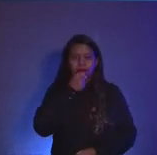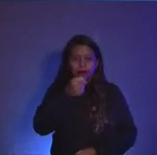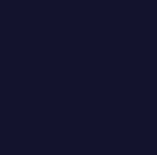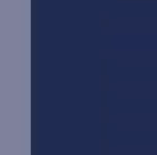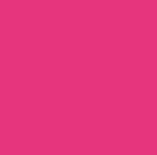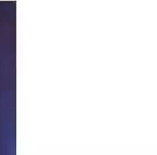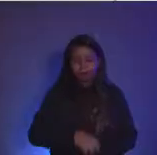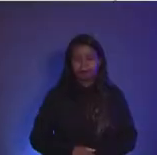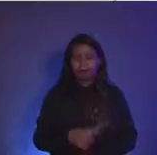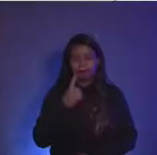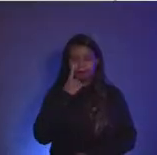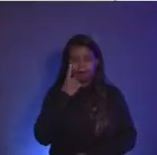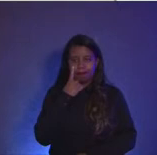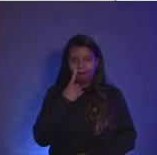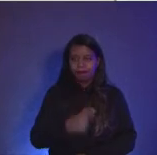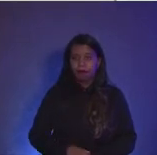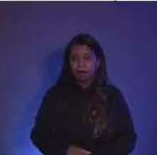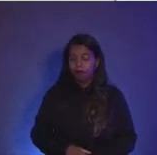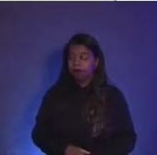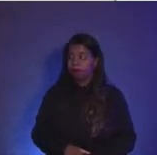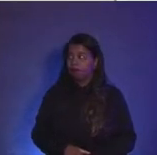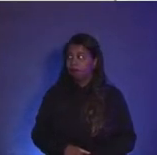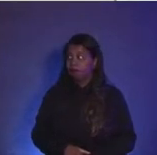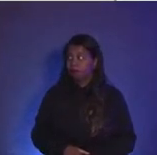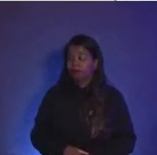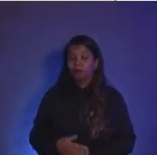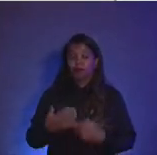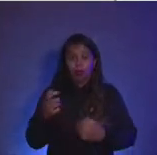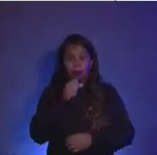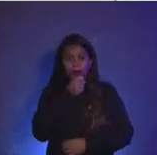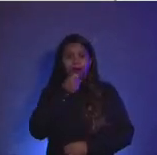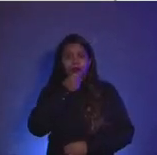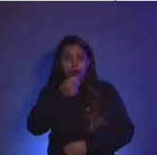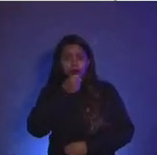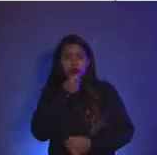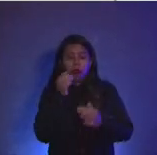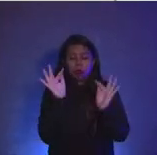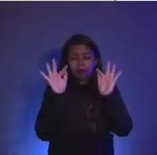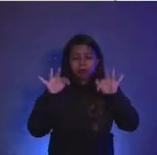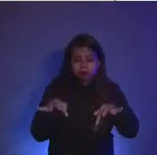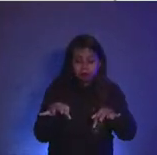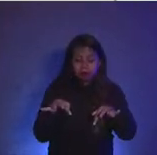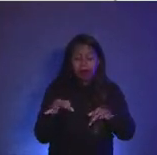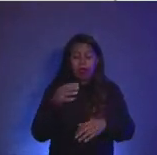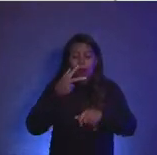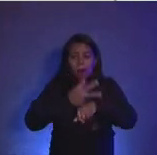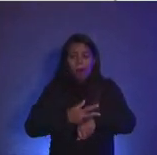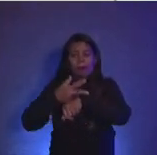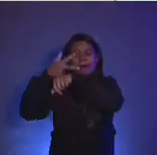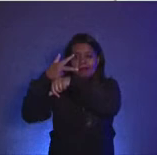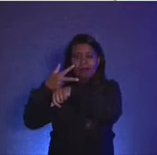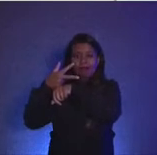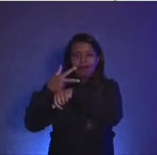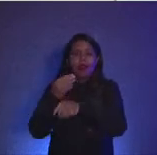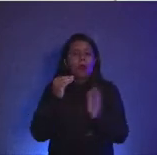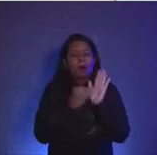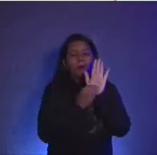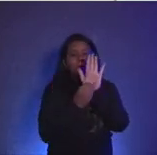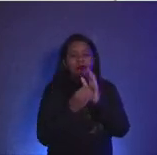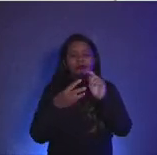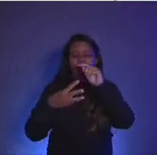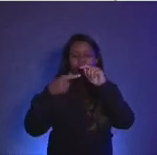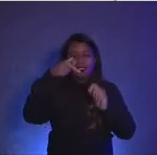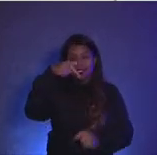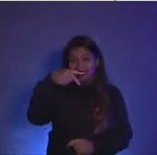A série de reportagens que é finalista do prêmio, ela mostrou 7 atos do general